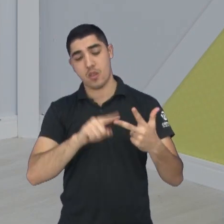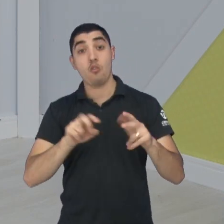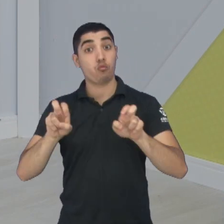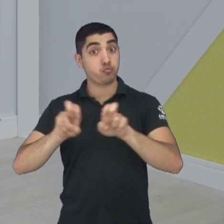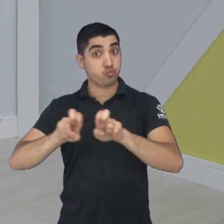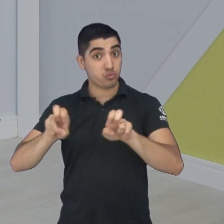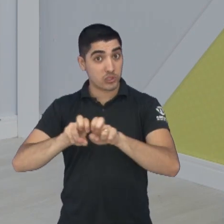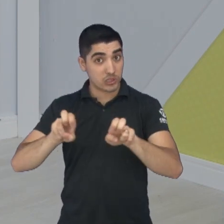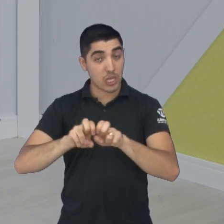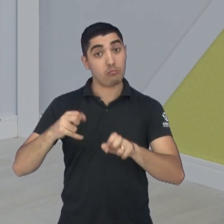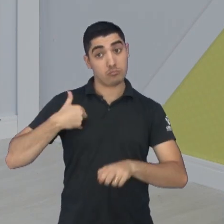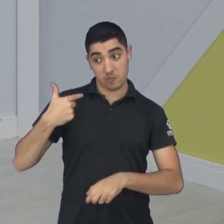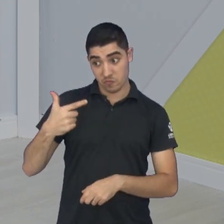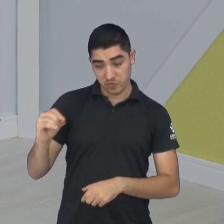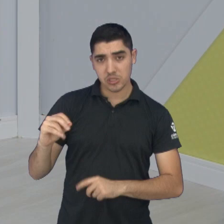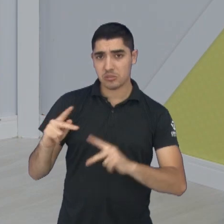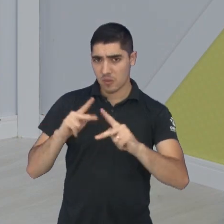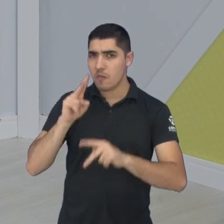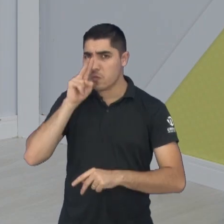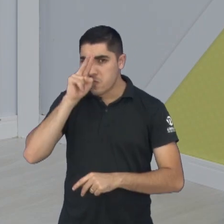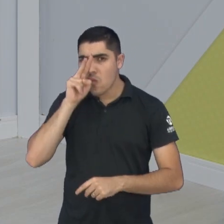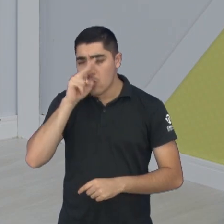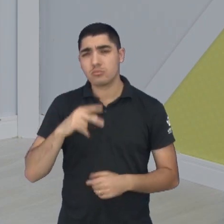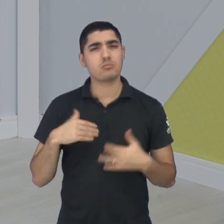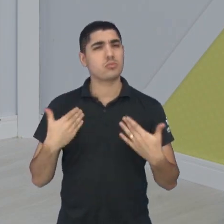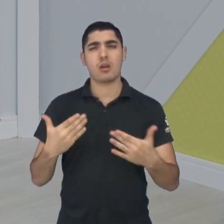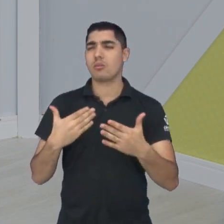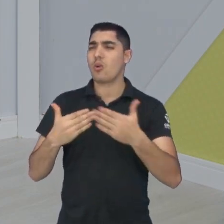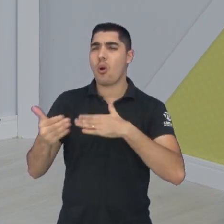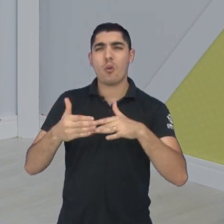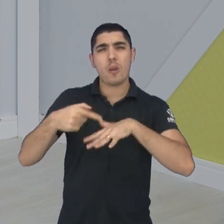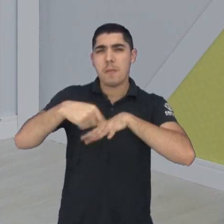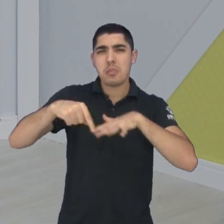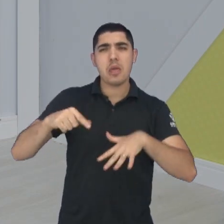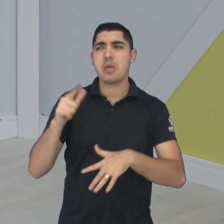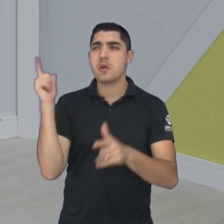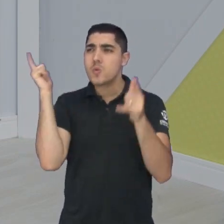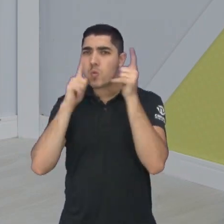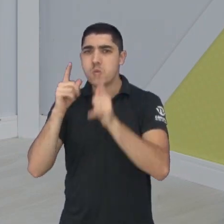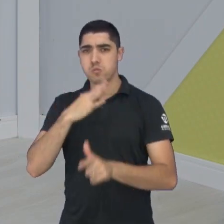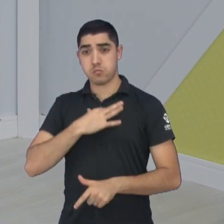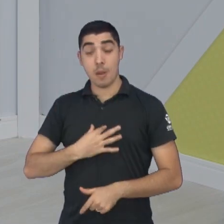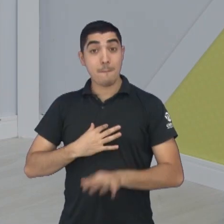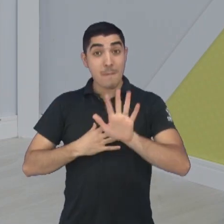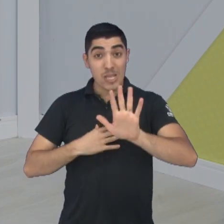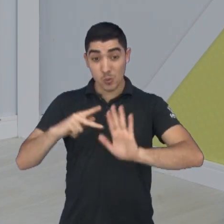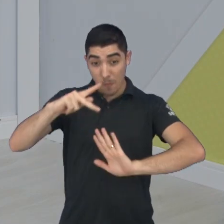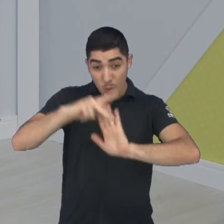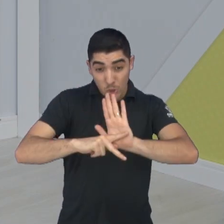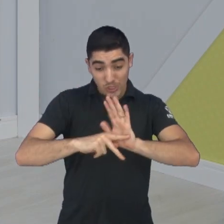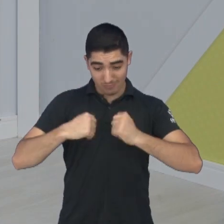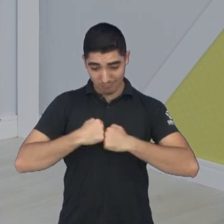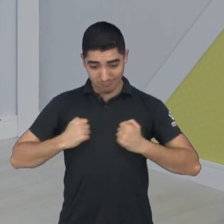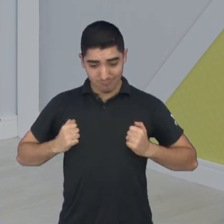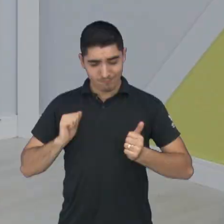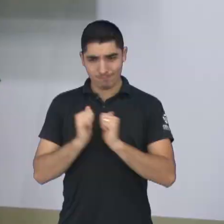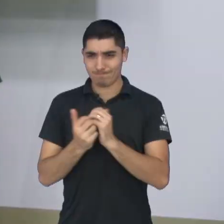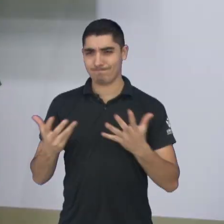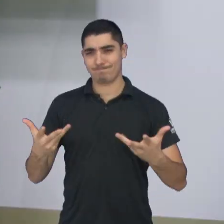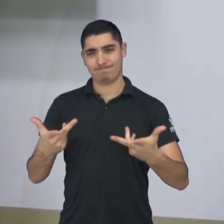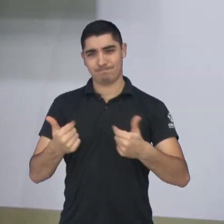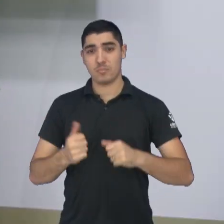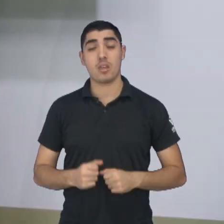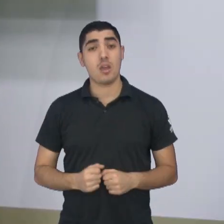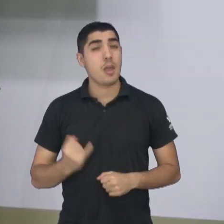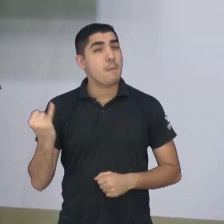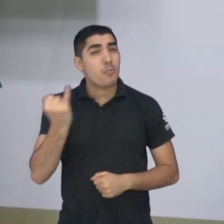futsal, também o sub-20 é muito forte. Enfim, o atleta, independente de trazer medalhas e tudo mais, o projeto é muito bacana, tira a molecada da rua. Praticar esporte é bom, praticar